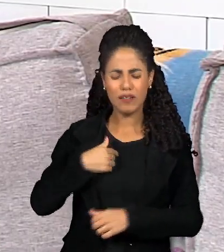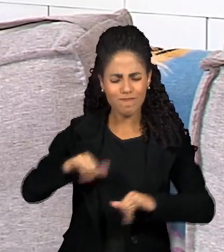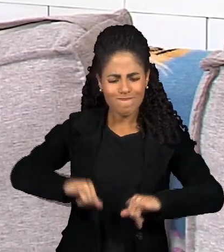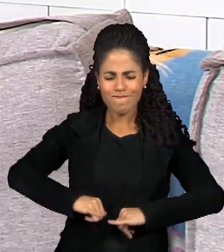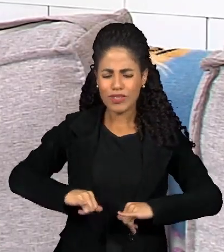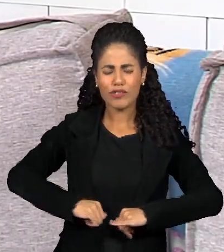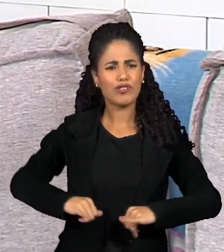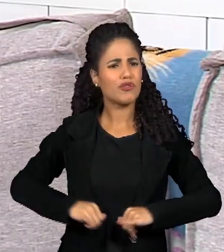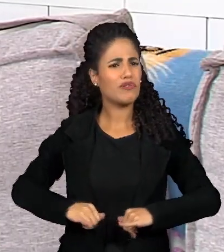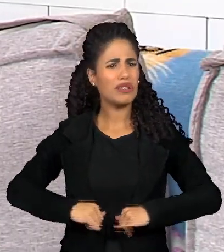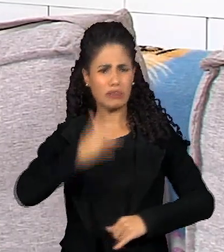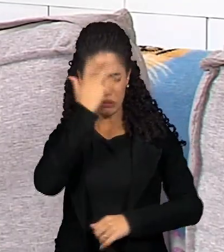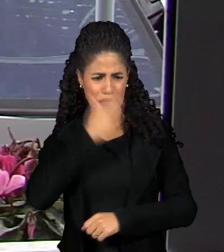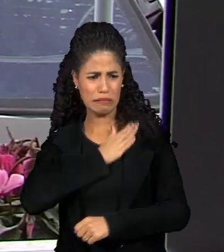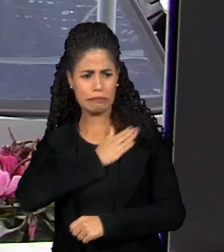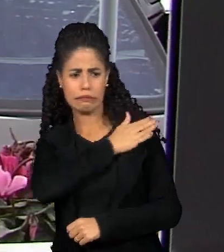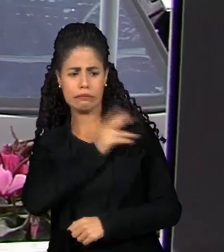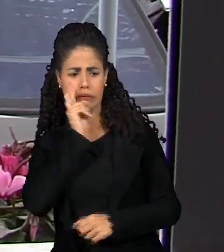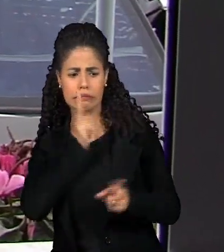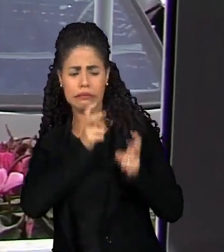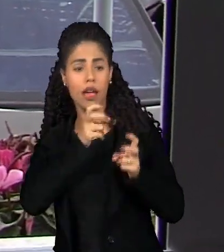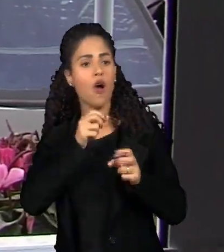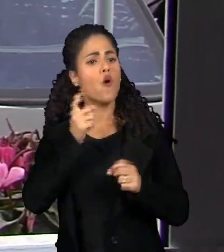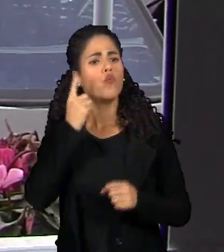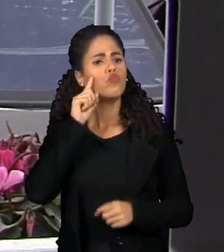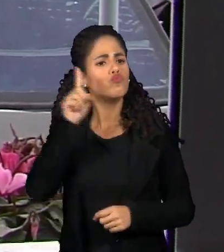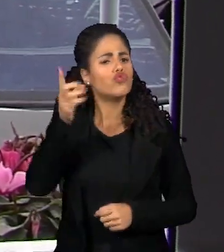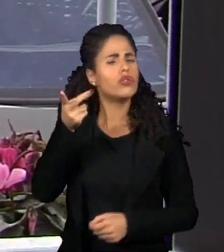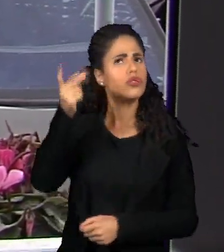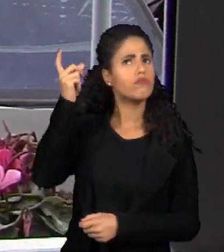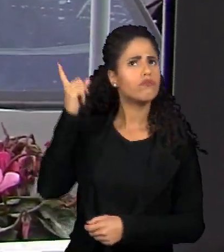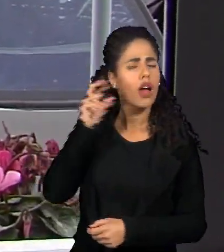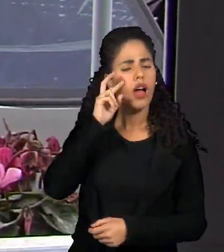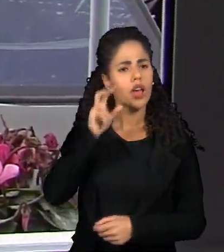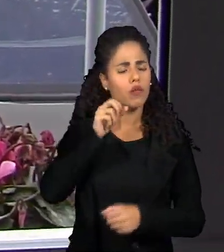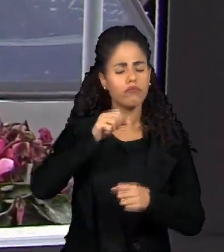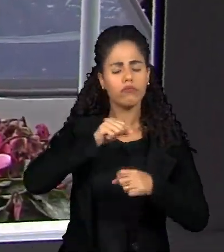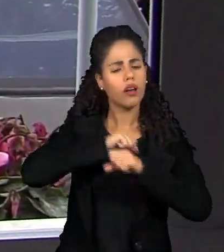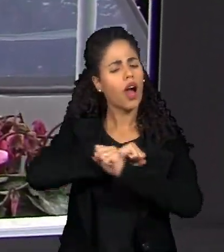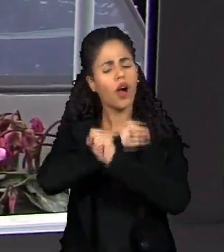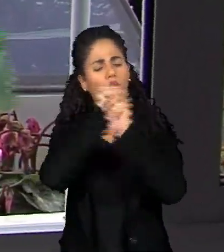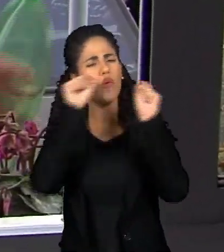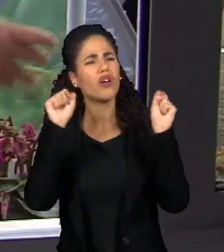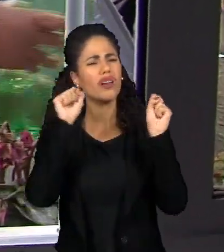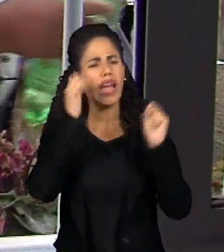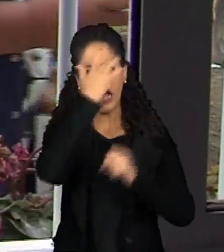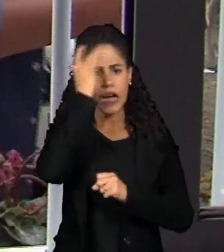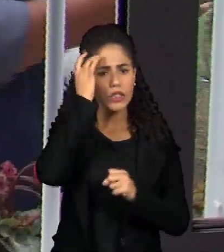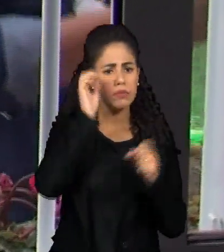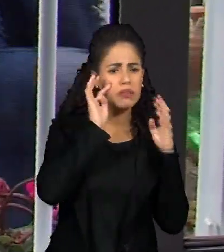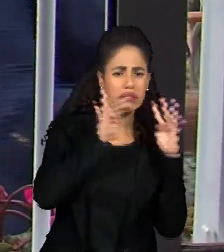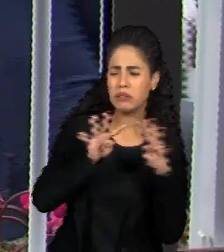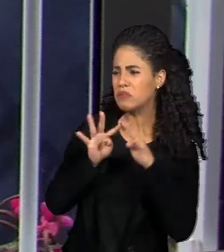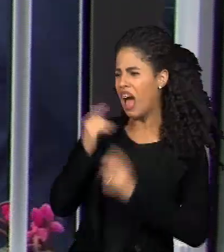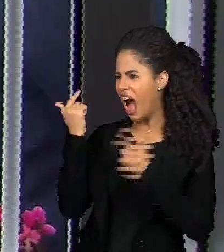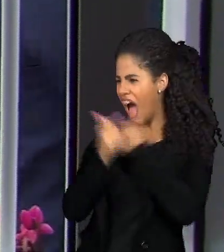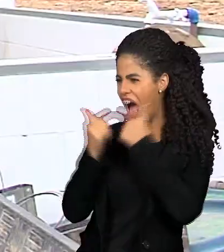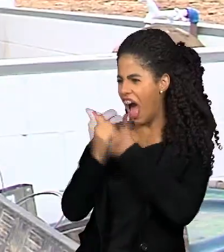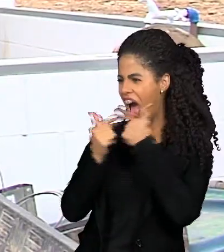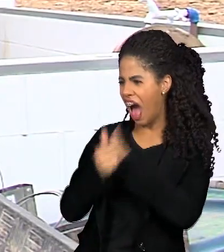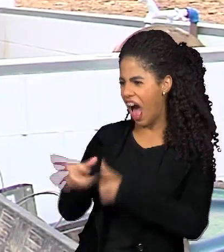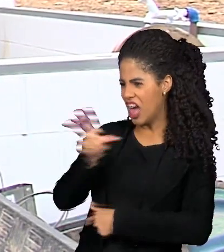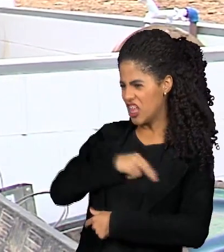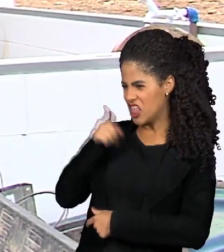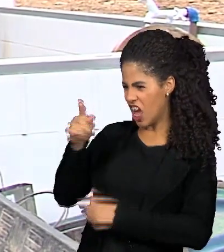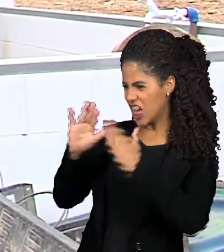aqui, porque uma vez eu acordei e tinha um monte de gente aqui na porta rindo. Nossa, o barraco dela é de tampa de